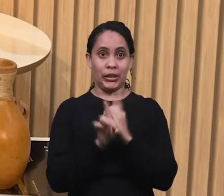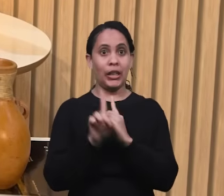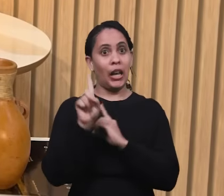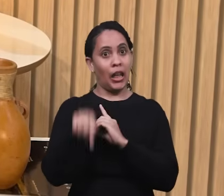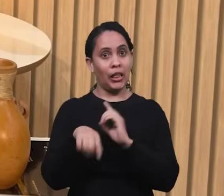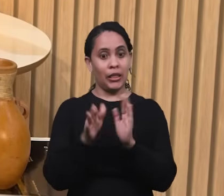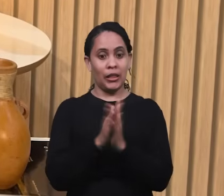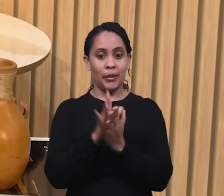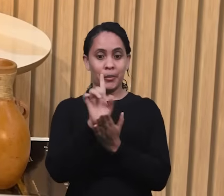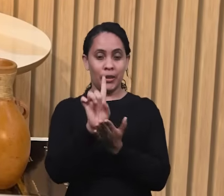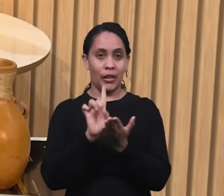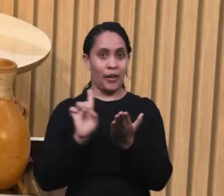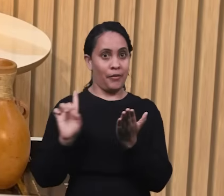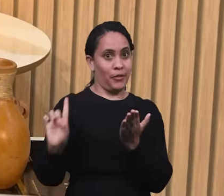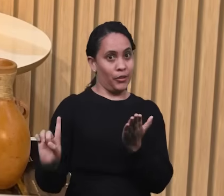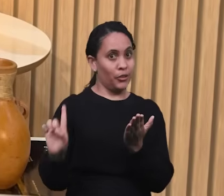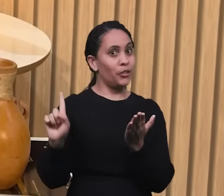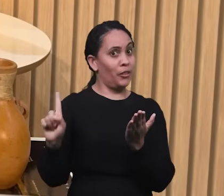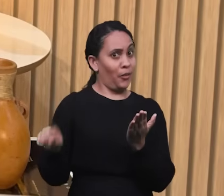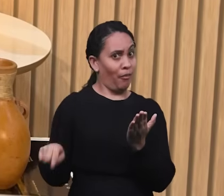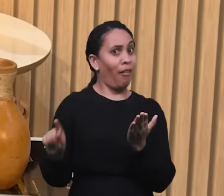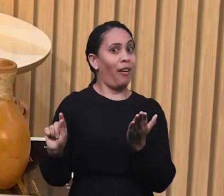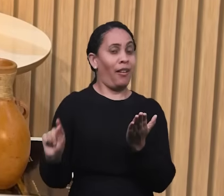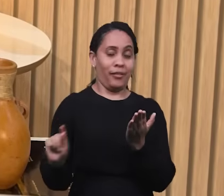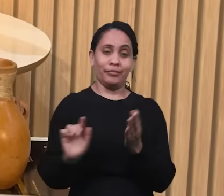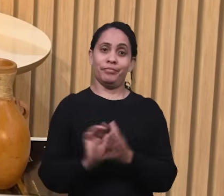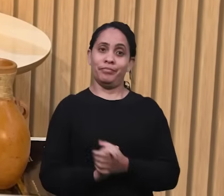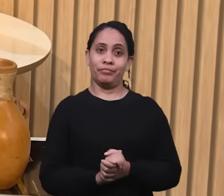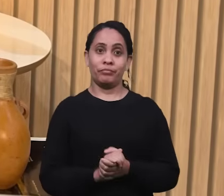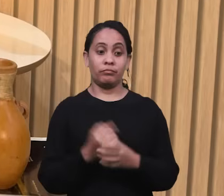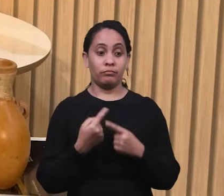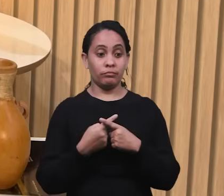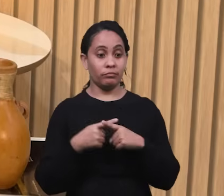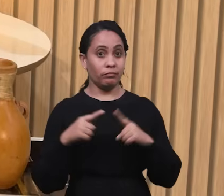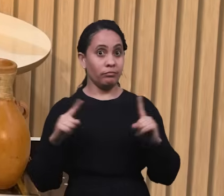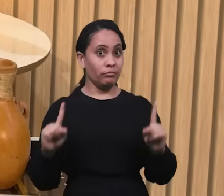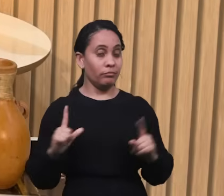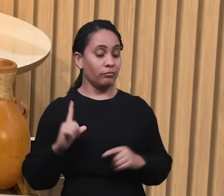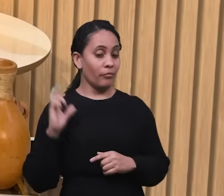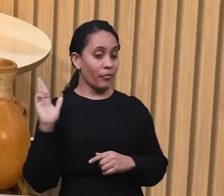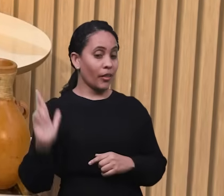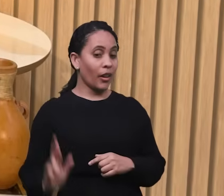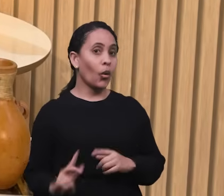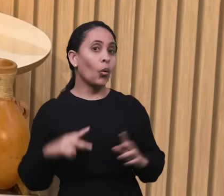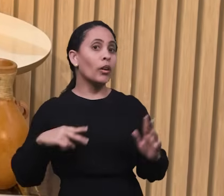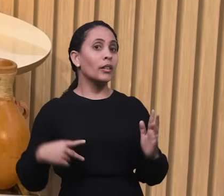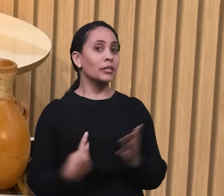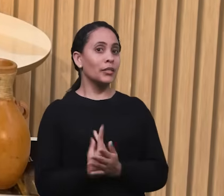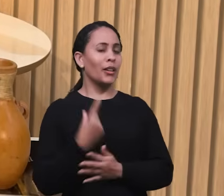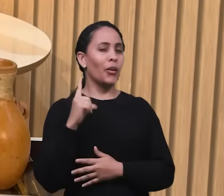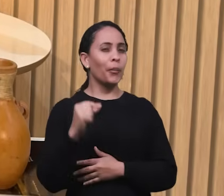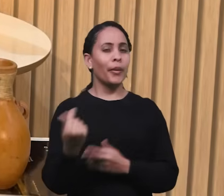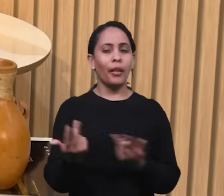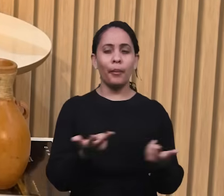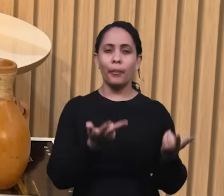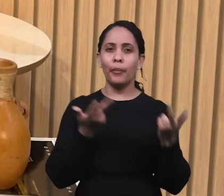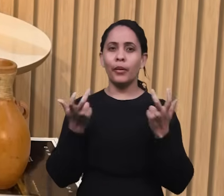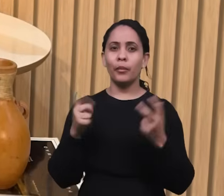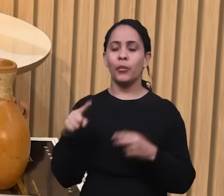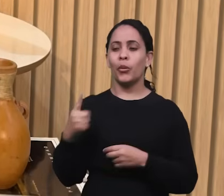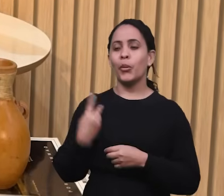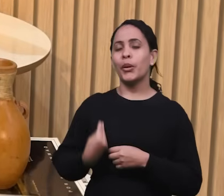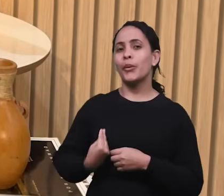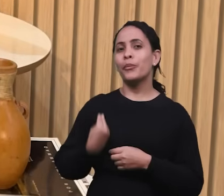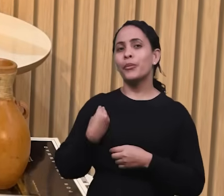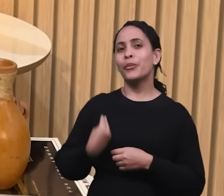são doutrinas milenares, mas, por alguma razão, eles começaram a ver que nós estamos vivendo isso